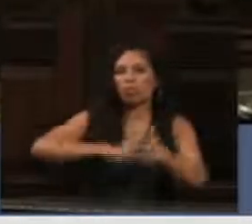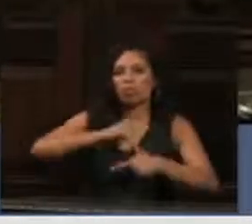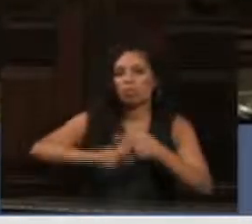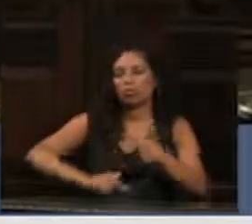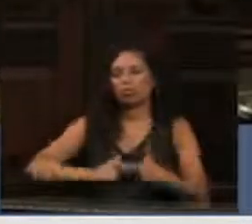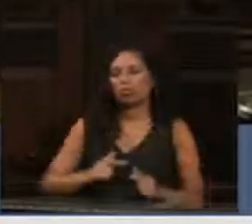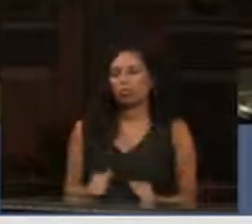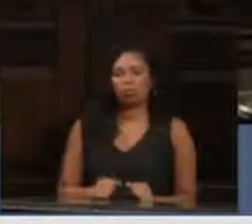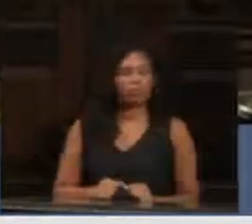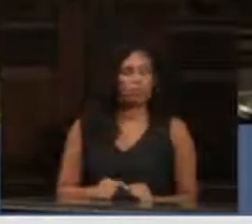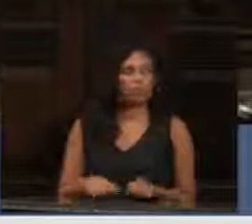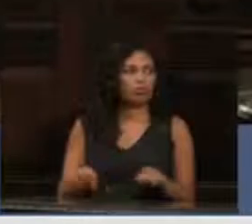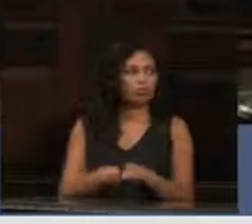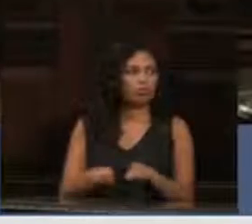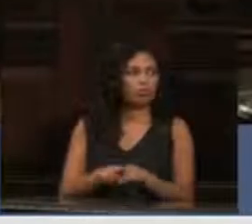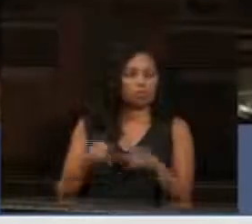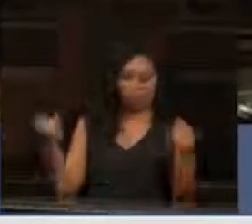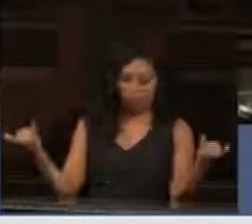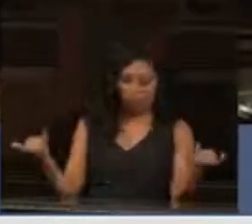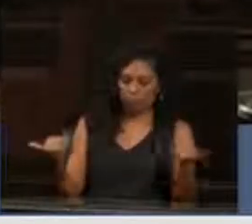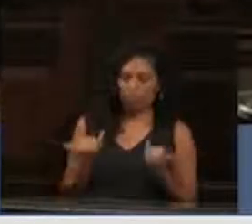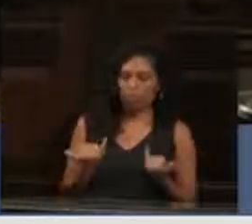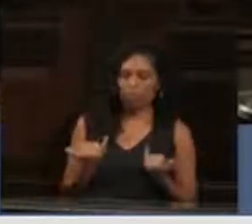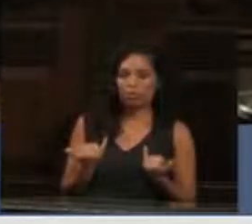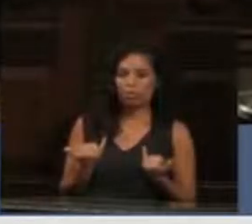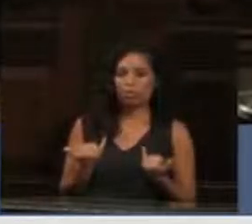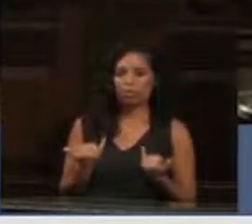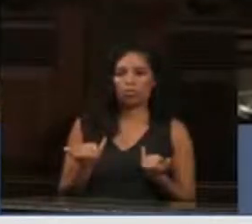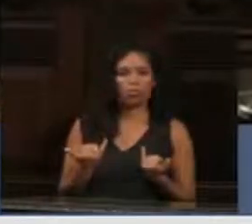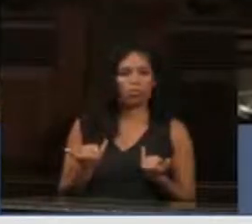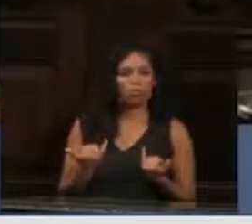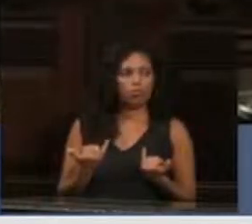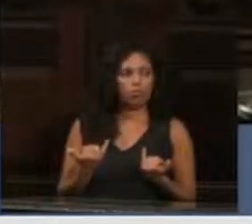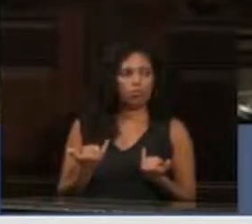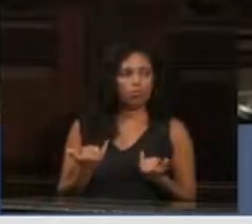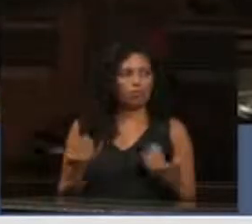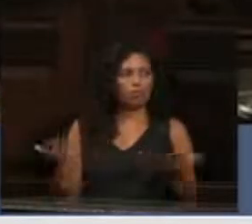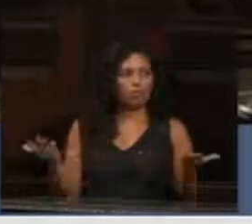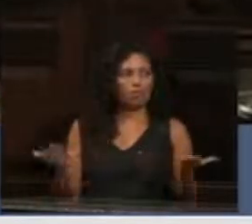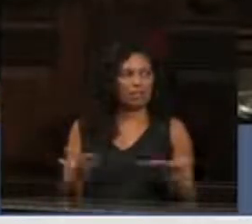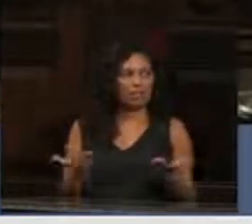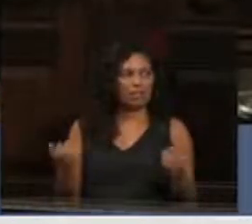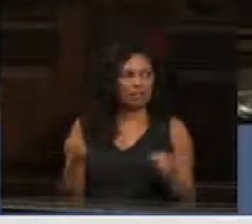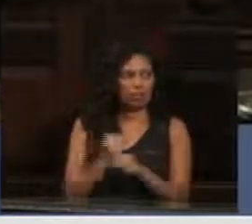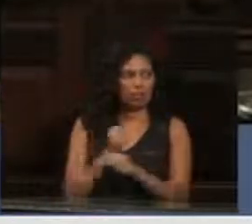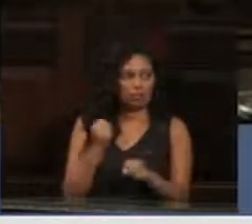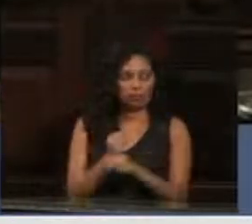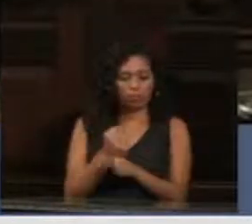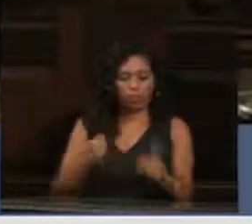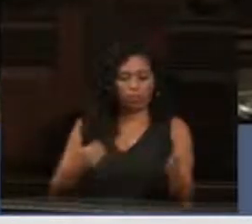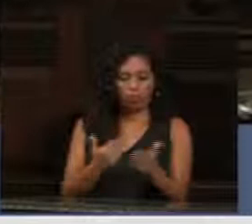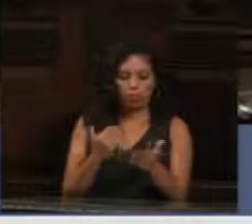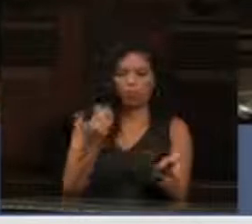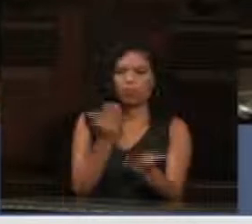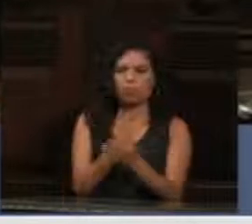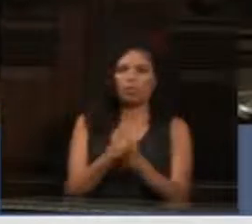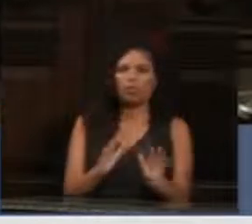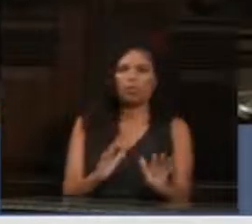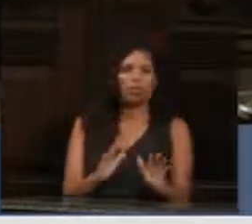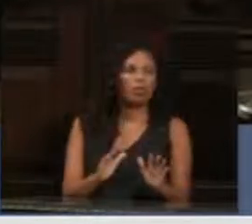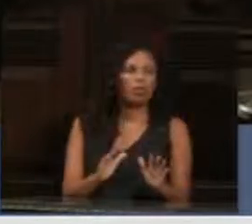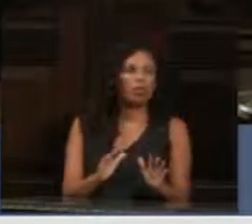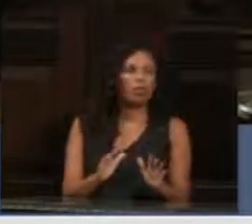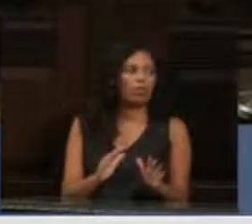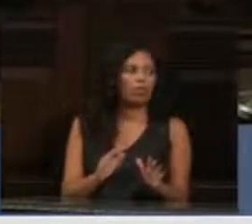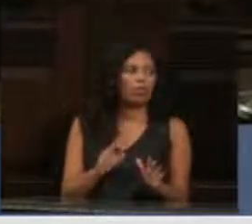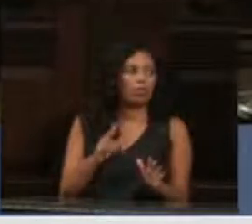E a informação que eu tenho, senhor presidente, é que agora que a obra está chegando na fase final, vão